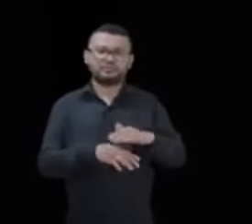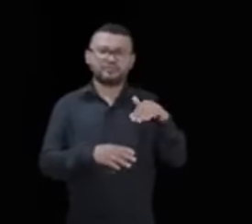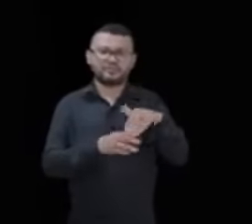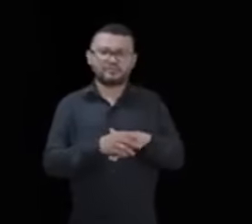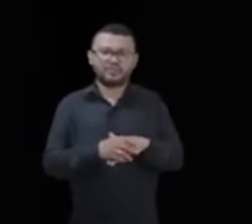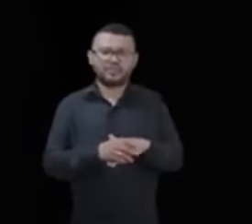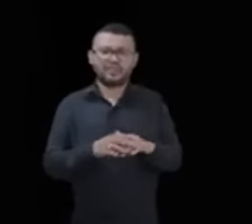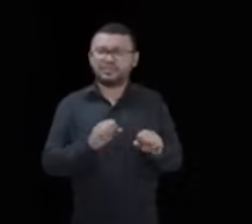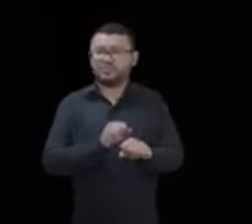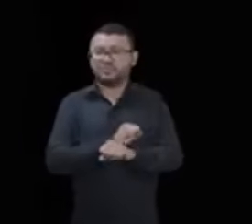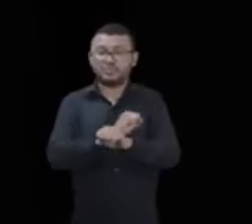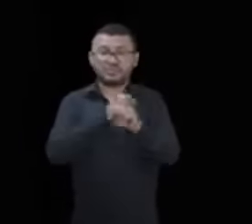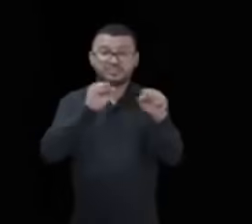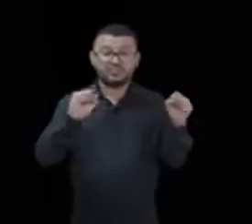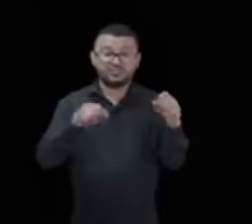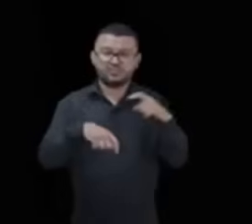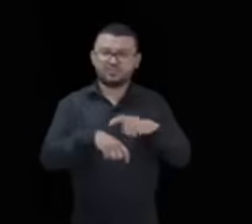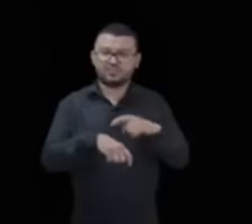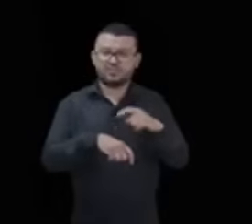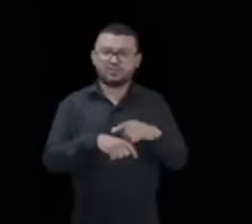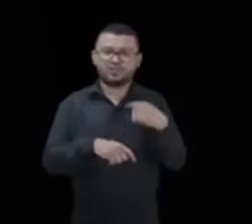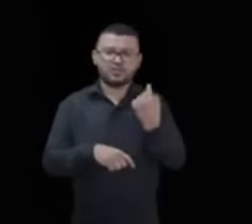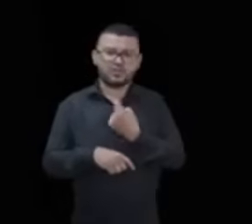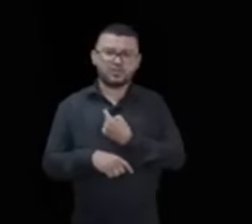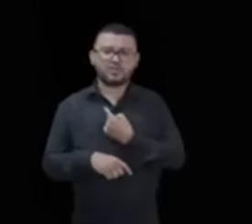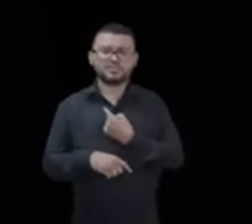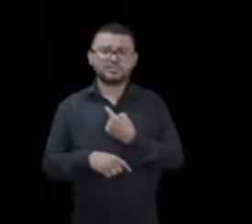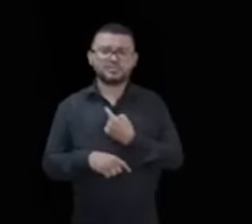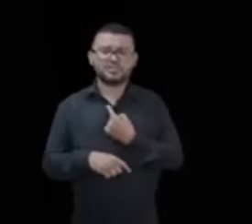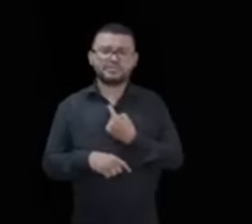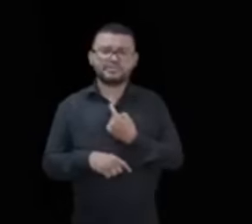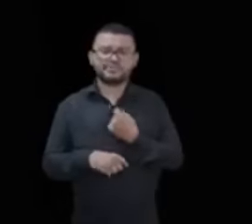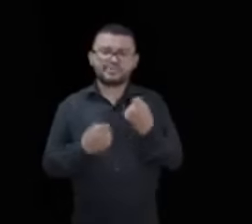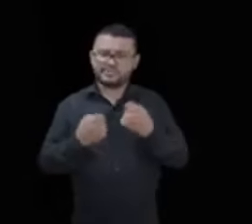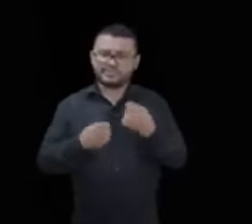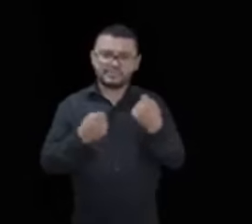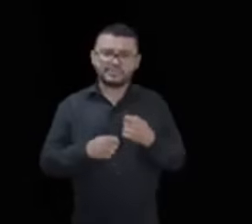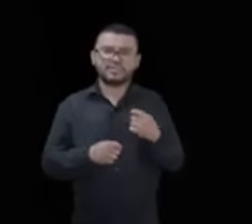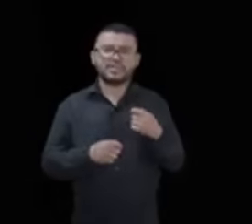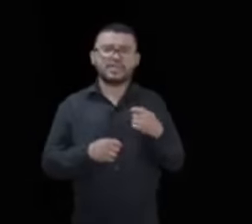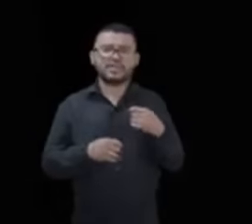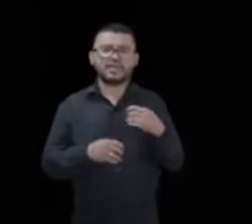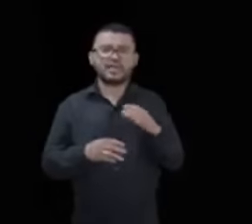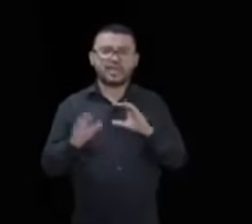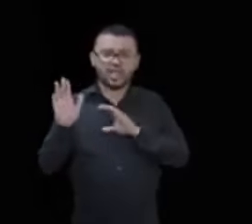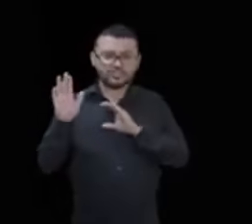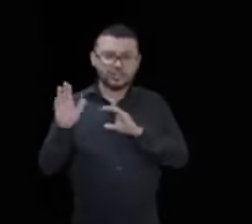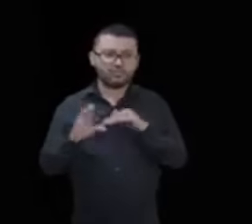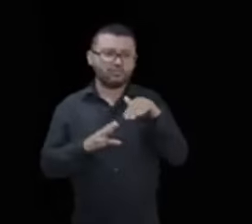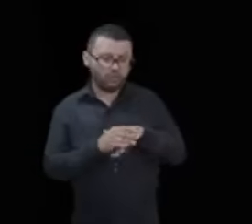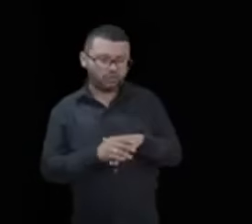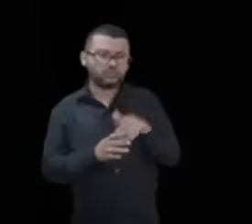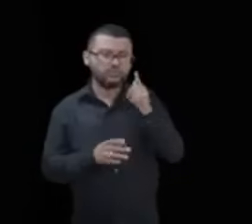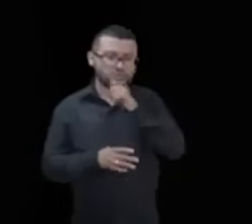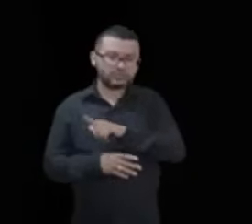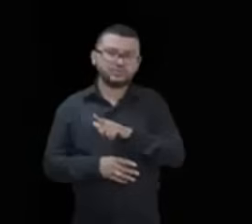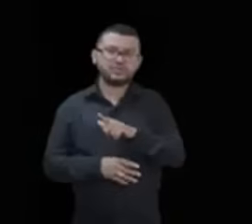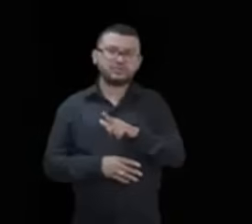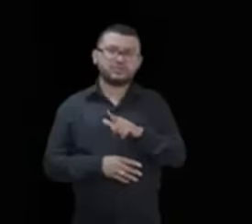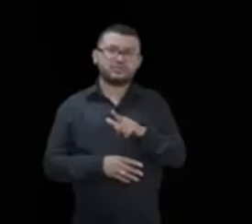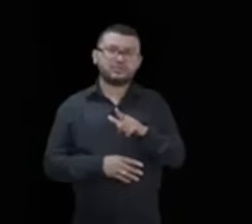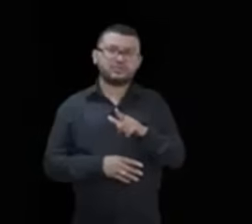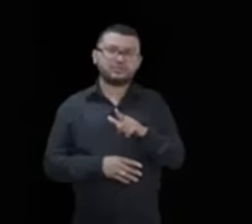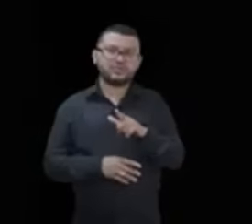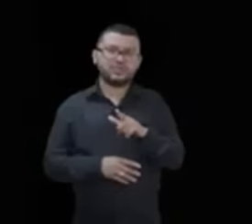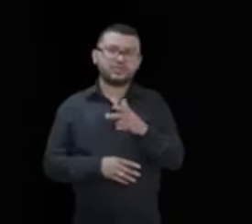é possível nós disputarmos hegemonia na sociedade sem os mandatos. Mas quero dizer aqui que mandato não